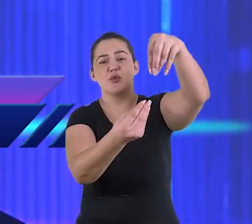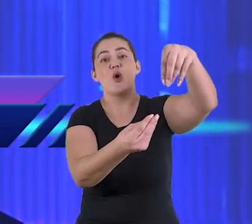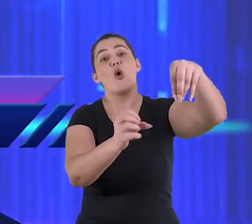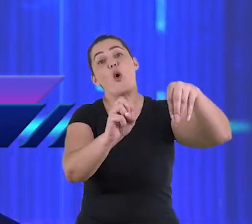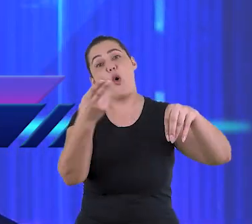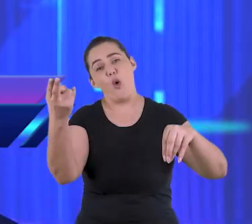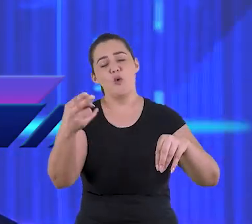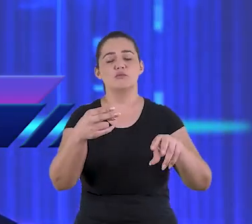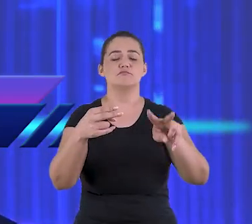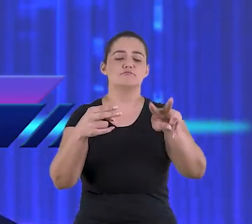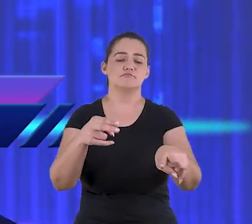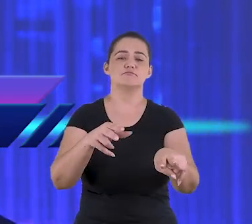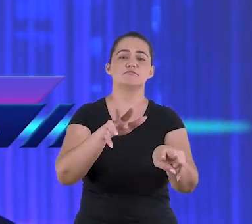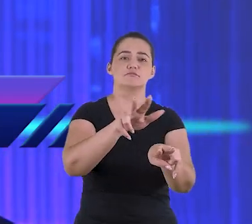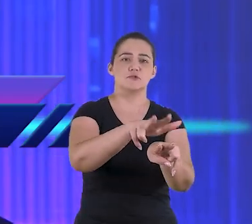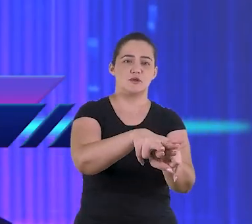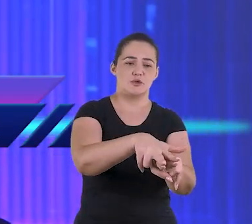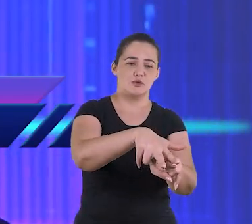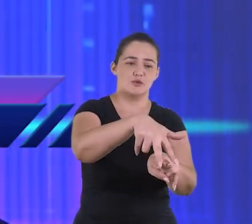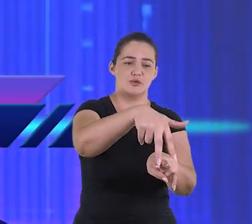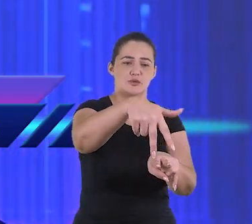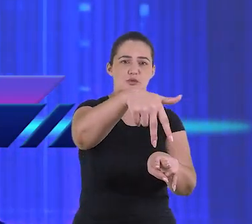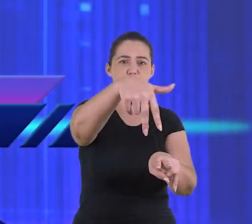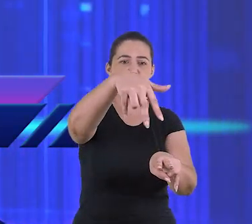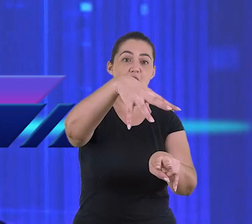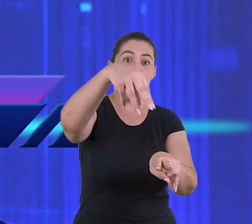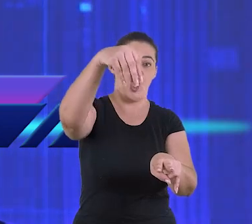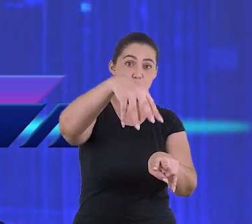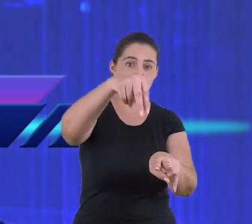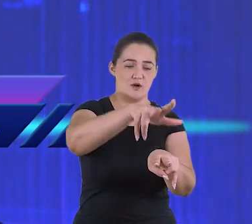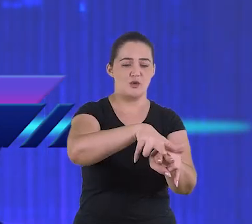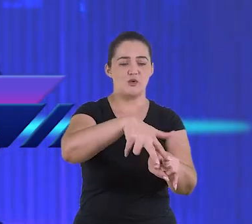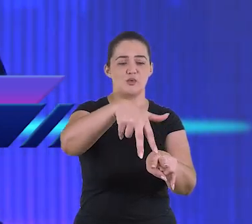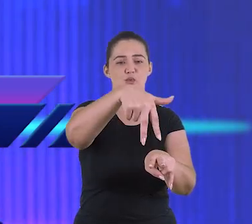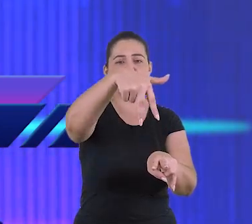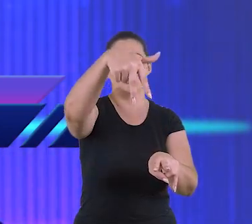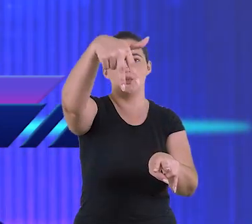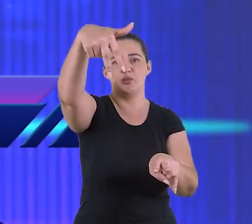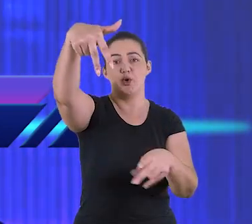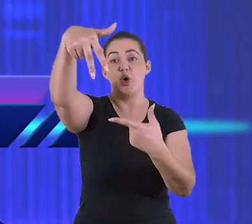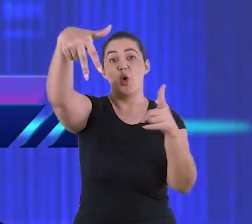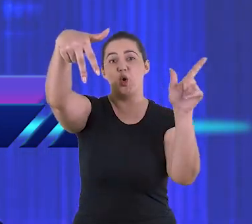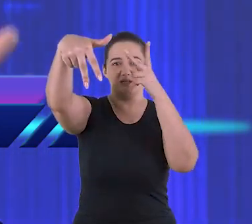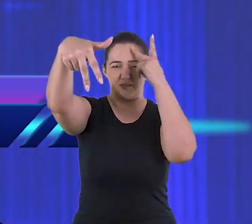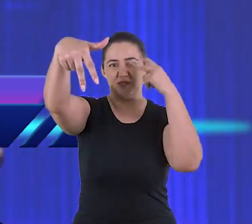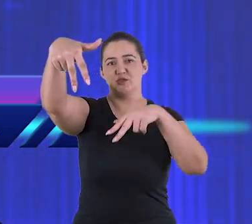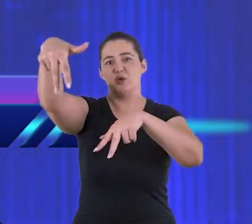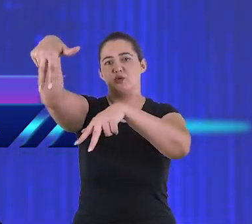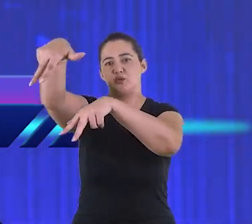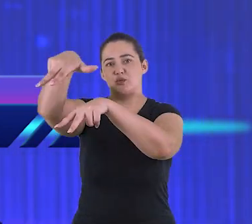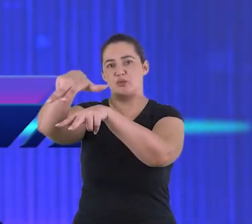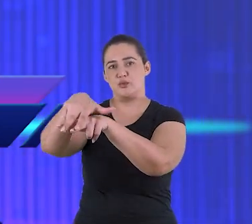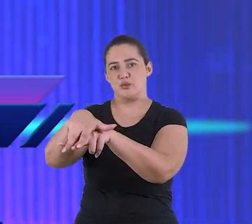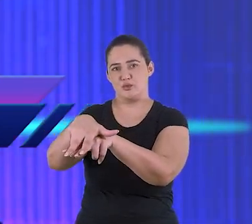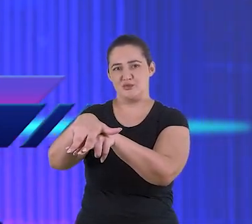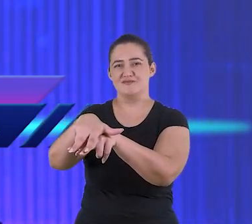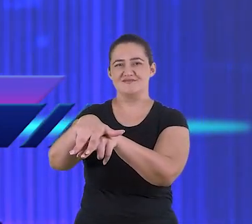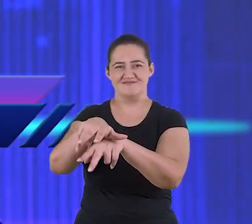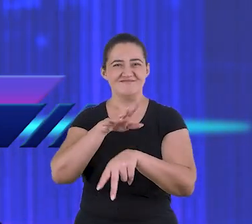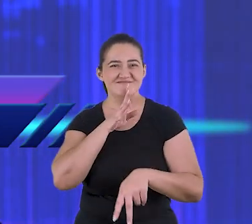entender como reencarnação. Após passar por todas as criaturas do céu, do